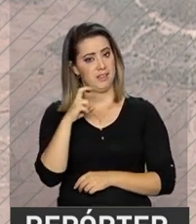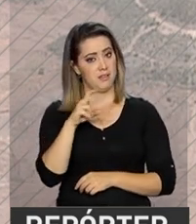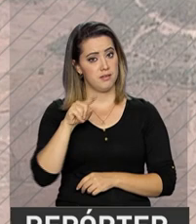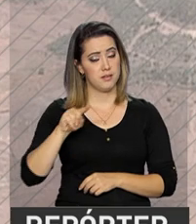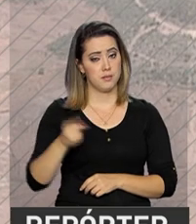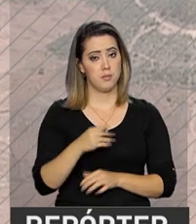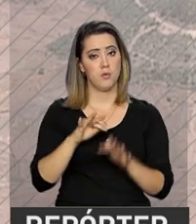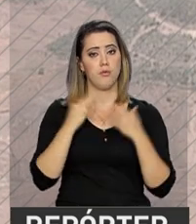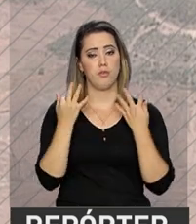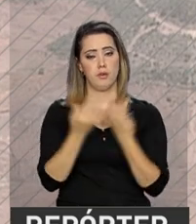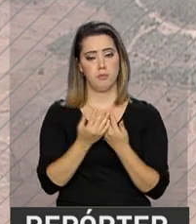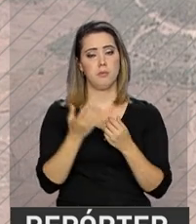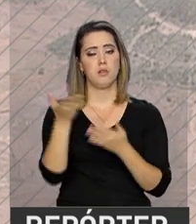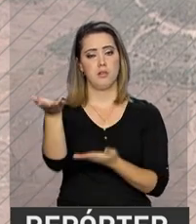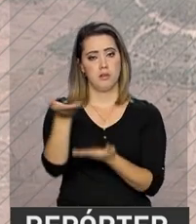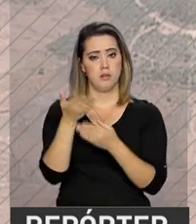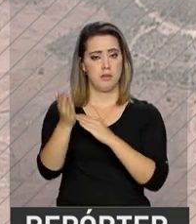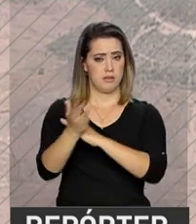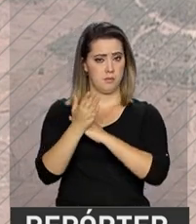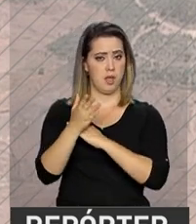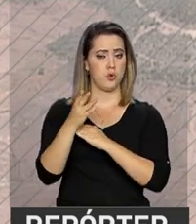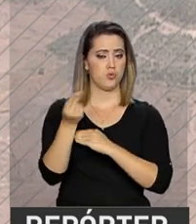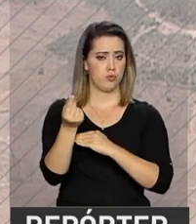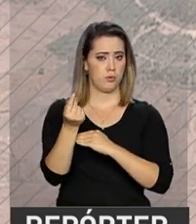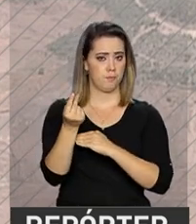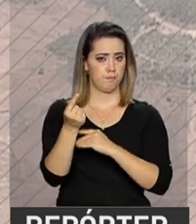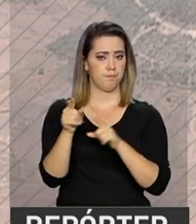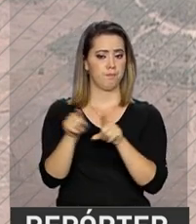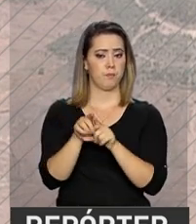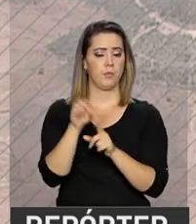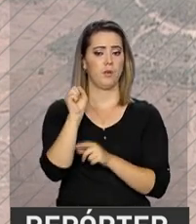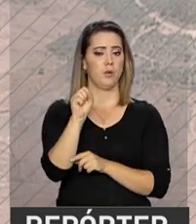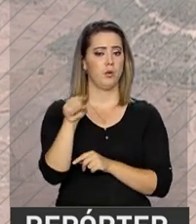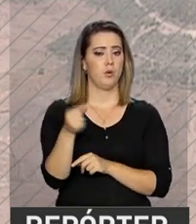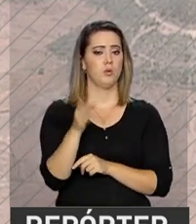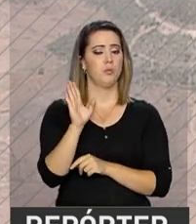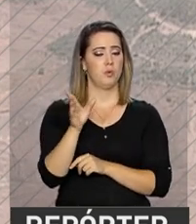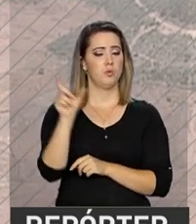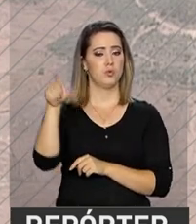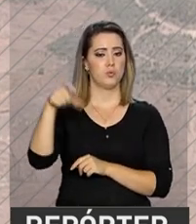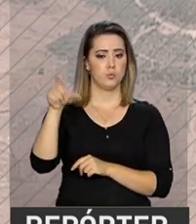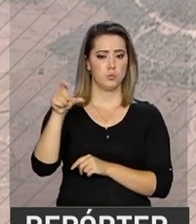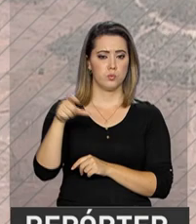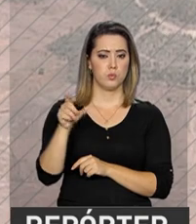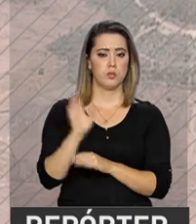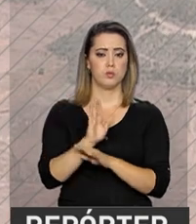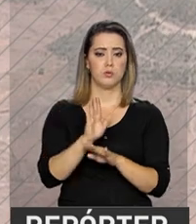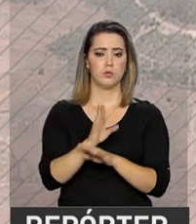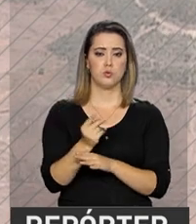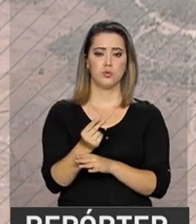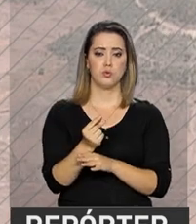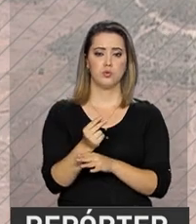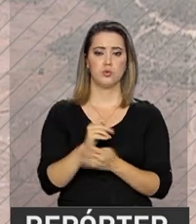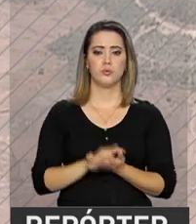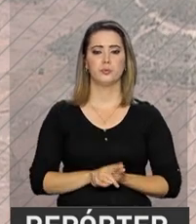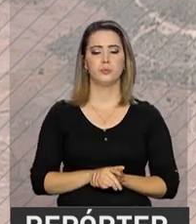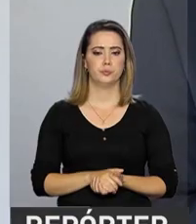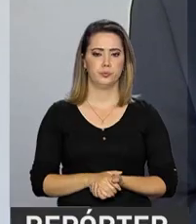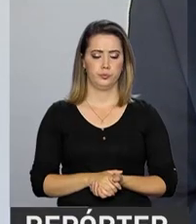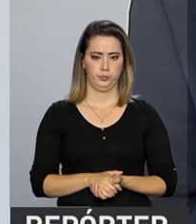cadastros validados para receber indenizações e oito mil já receberam o cartão de auxílio financeiro emergencial